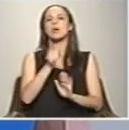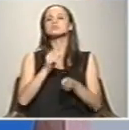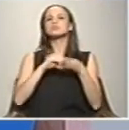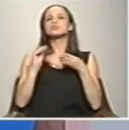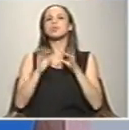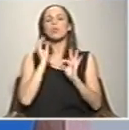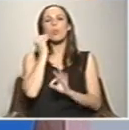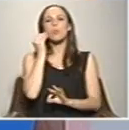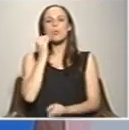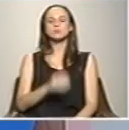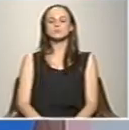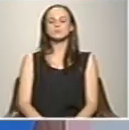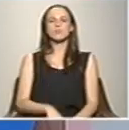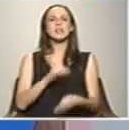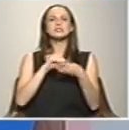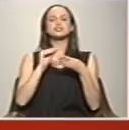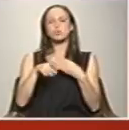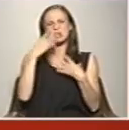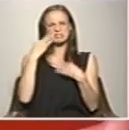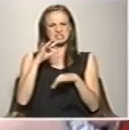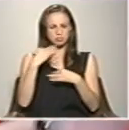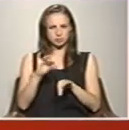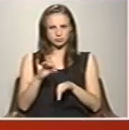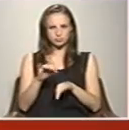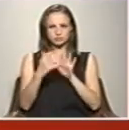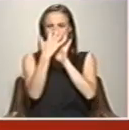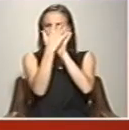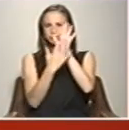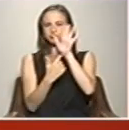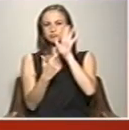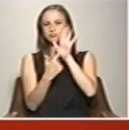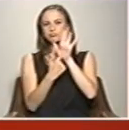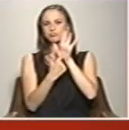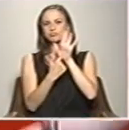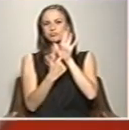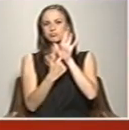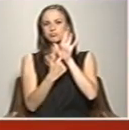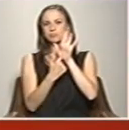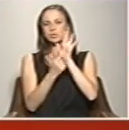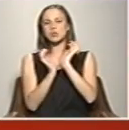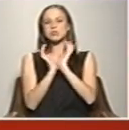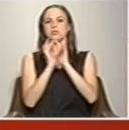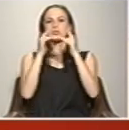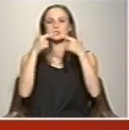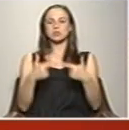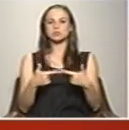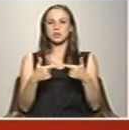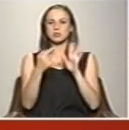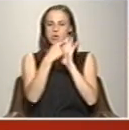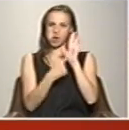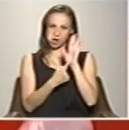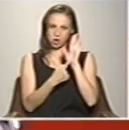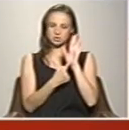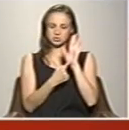inscrição? Portanto, a inscrição é muito simples, o formulário está precisamente aqui no nosso... Isto é o site da Startup Buzz.